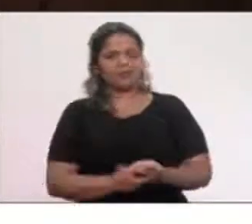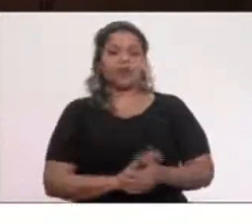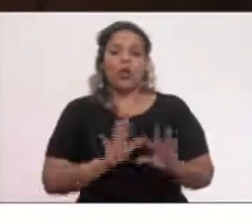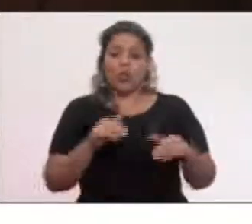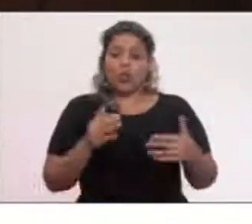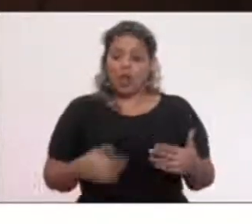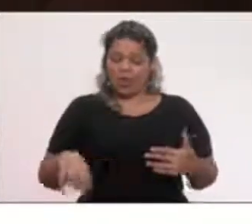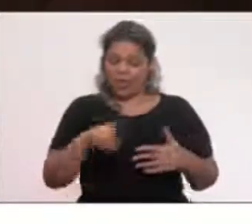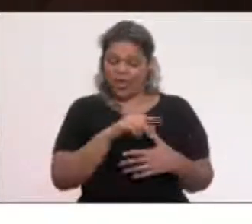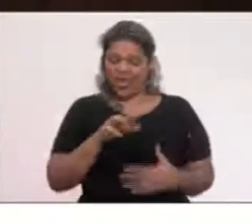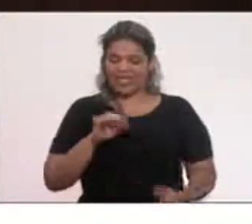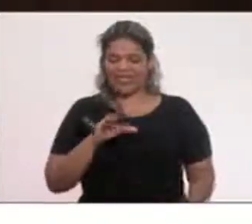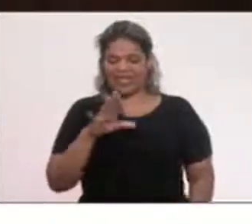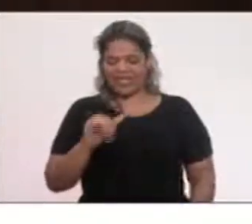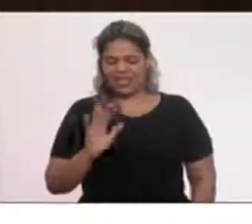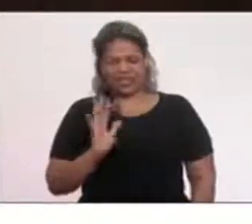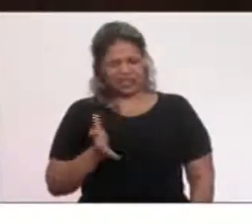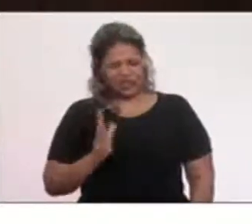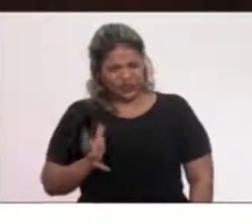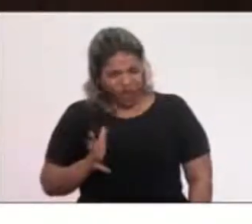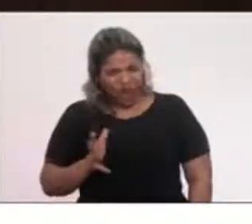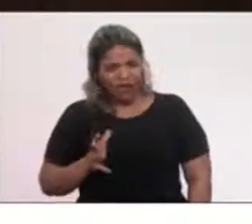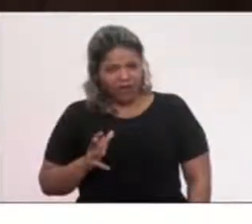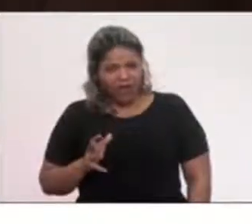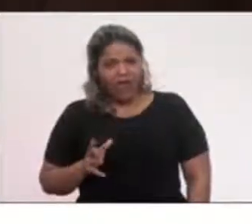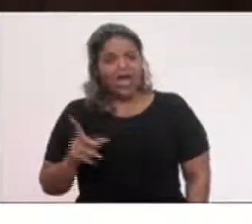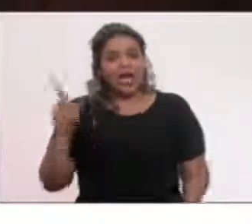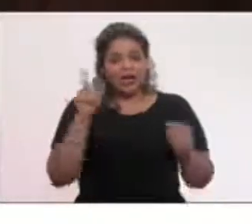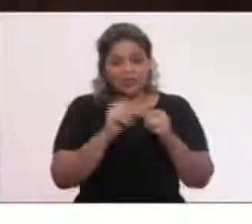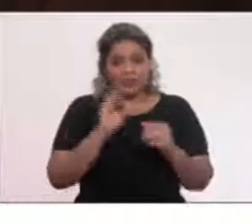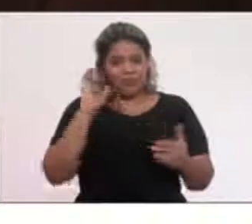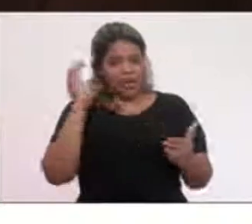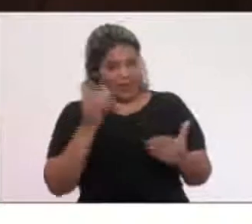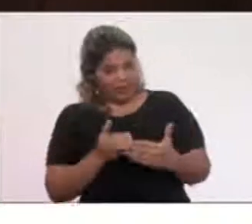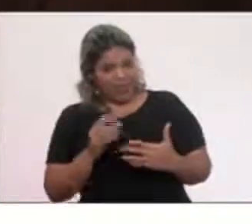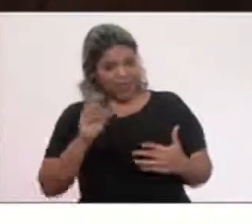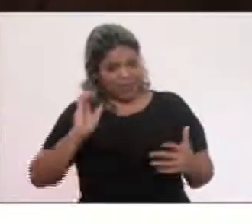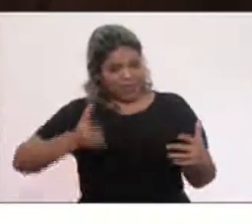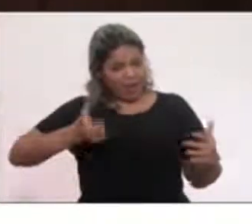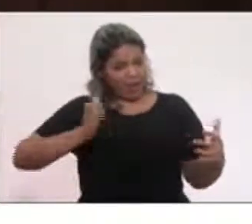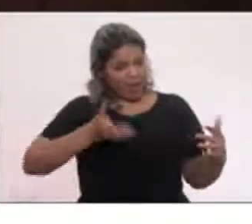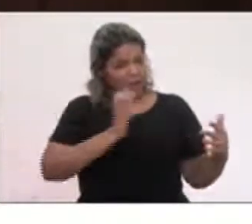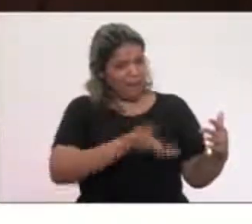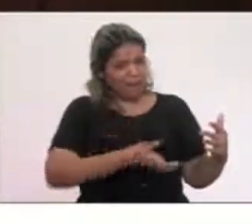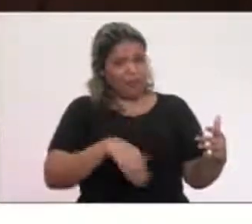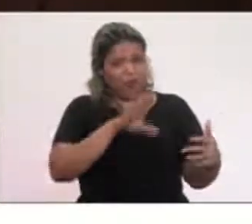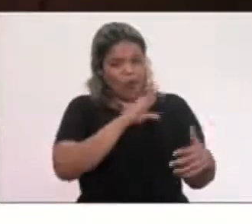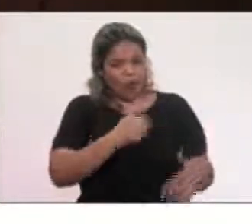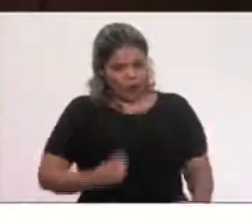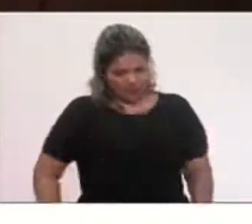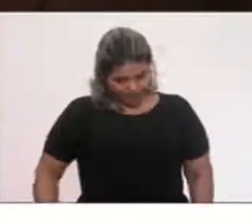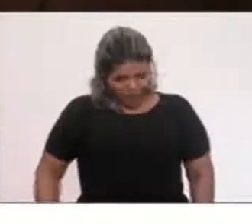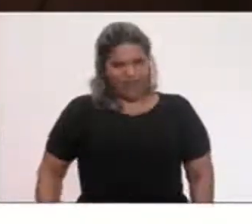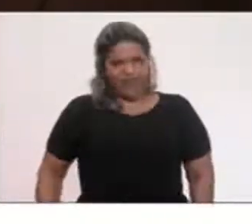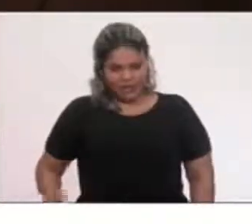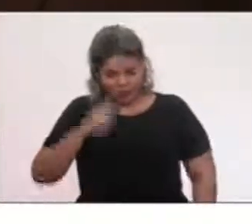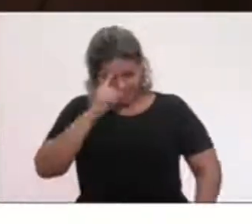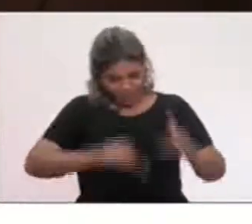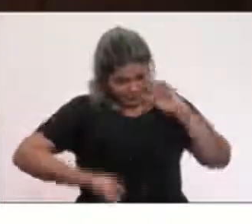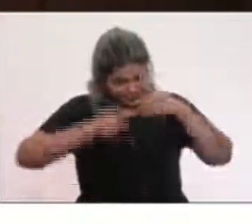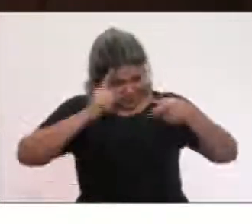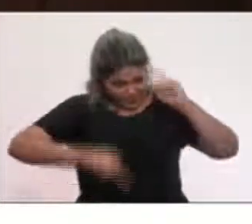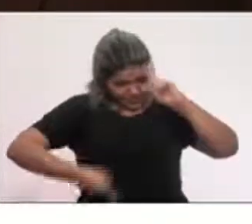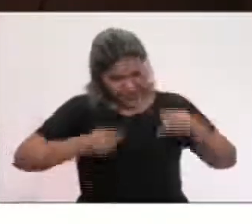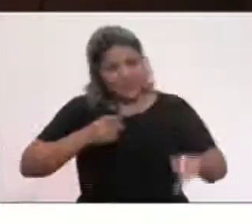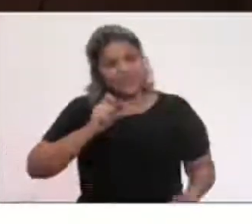Quando essas receitas já estavam comprometidas com o pagamento dessas antecipações, o governo penaliza os